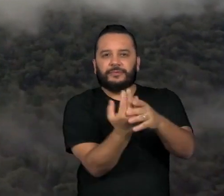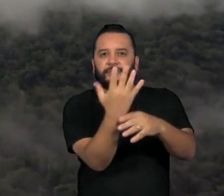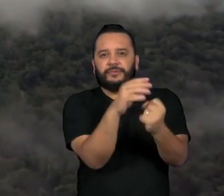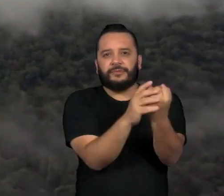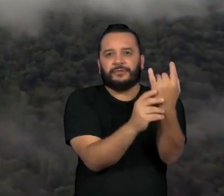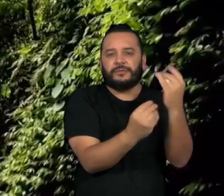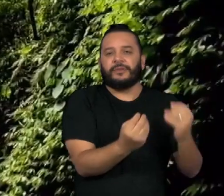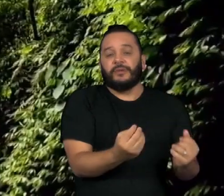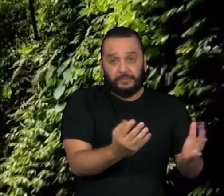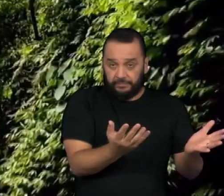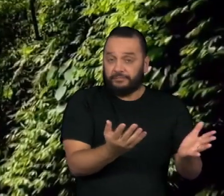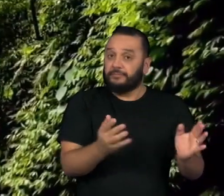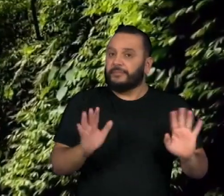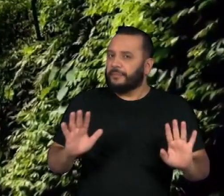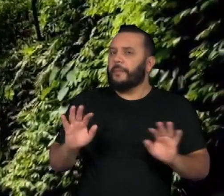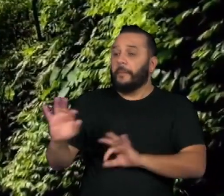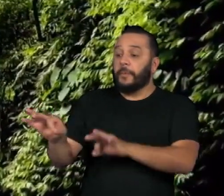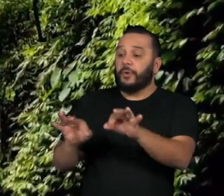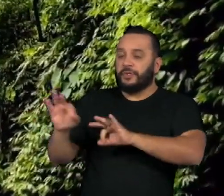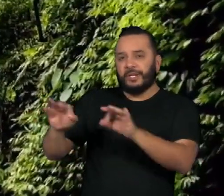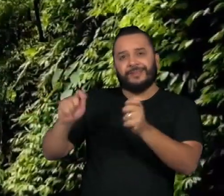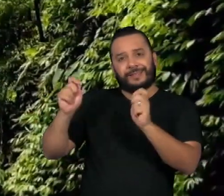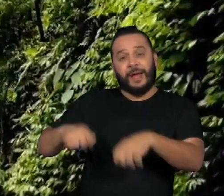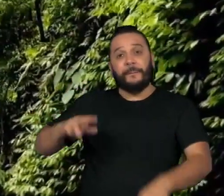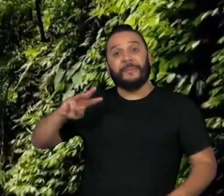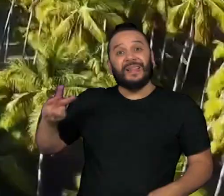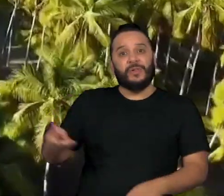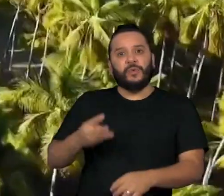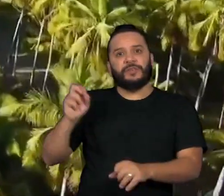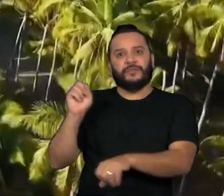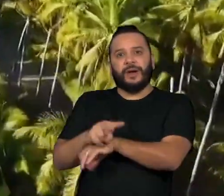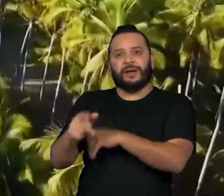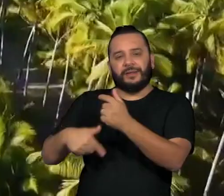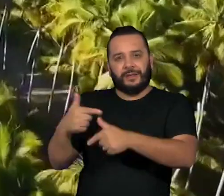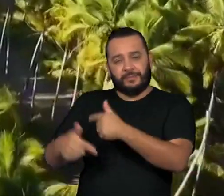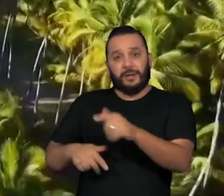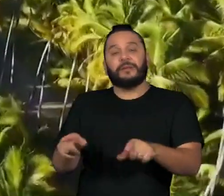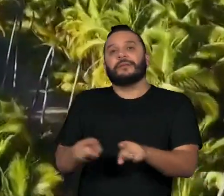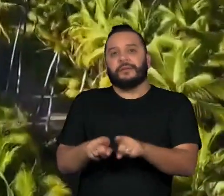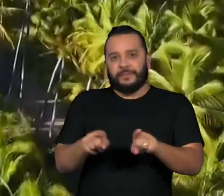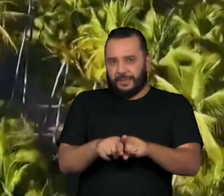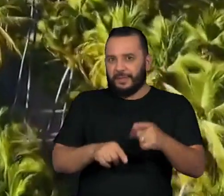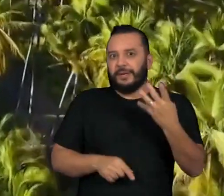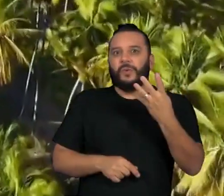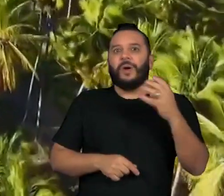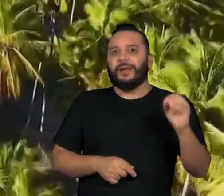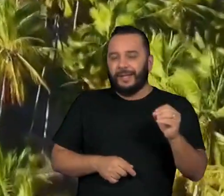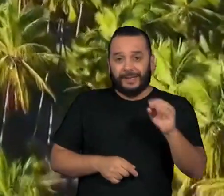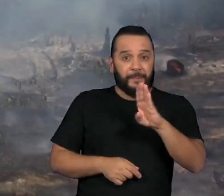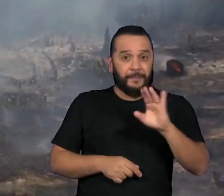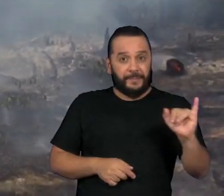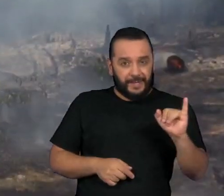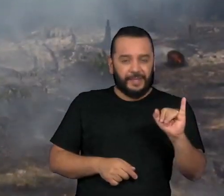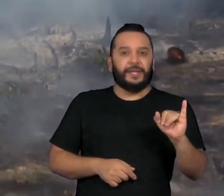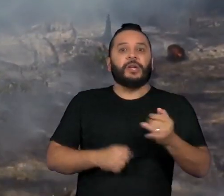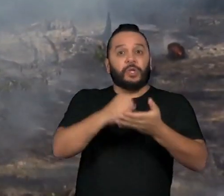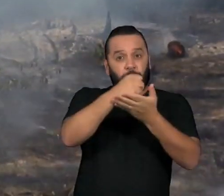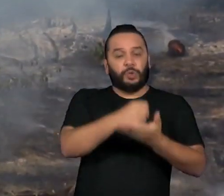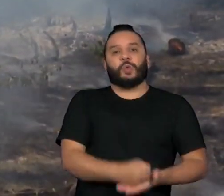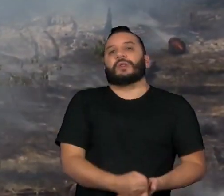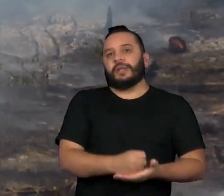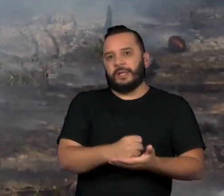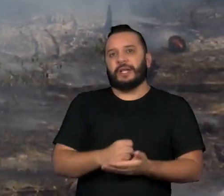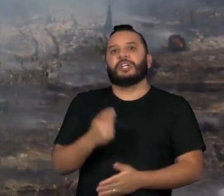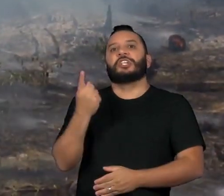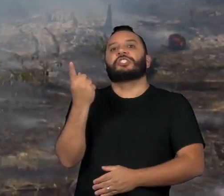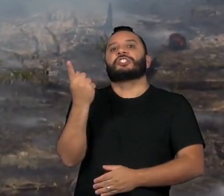de empregos, além de gerar nas próximas 3 décadas 40 bilhões de toneladas de créditos de carbono, valores pagos por